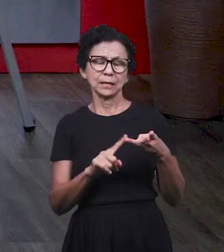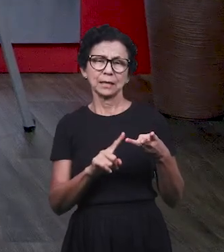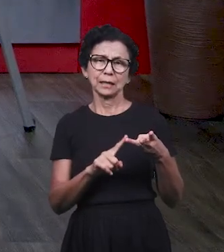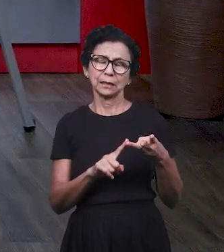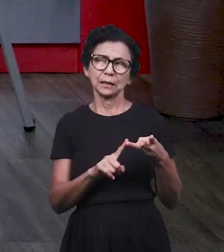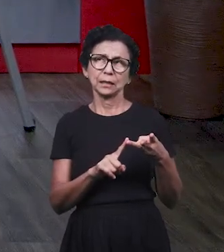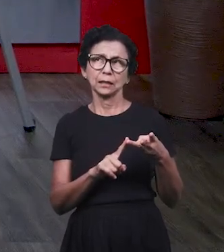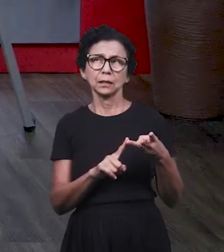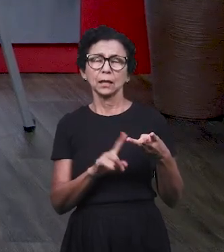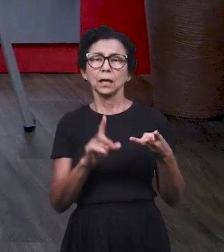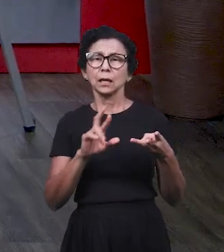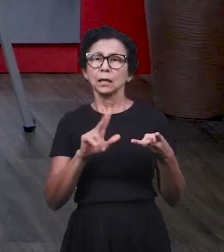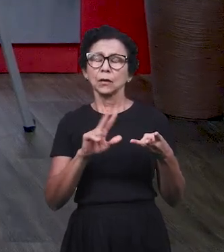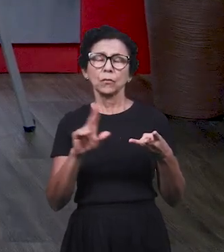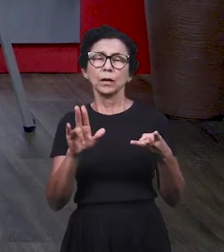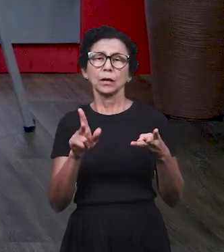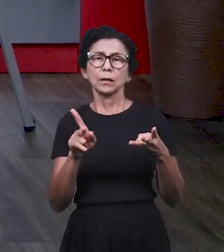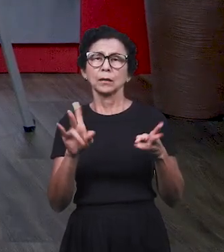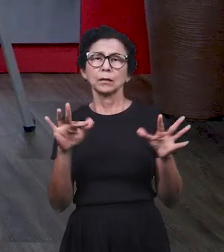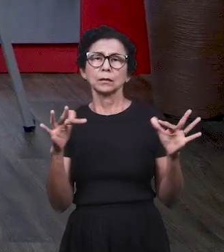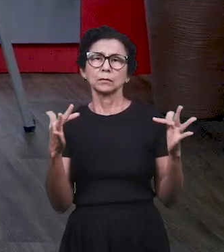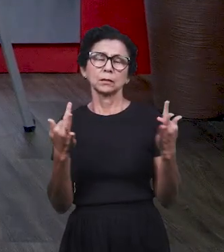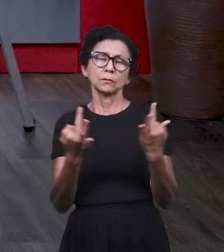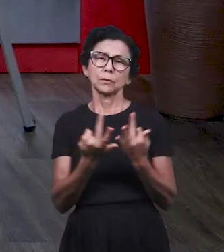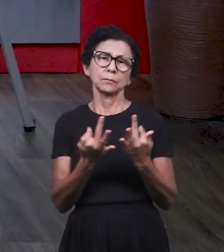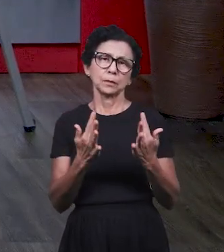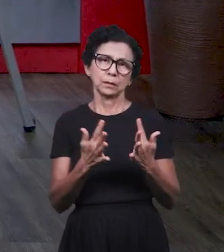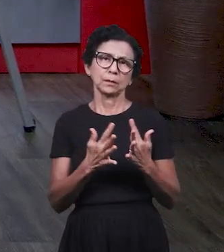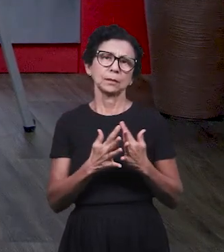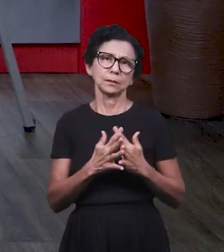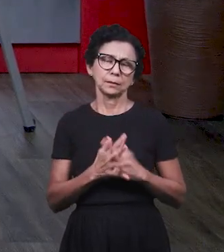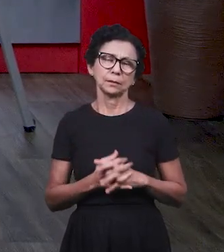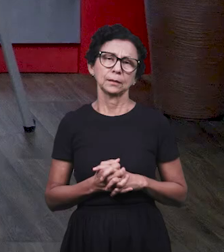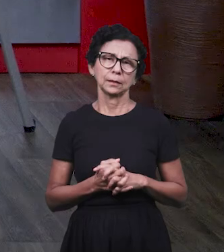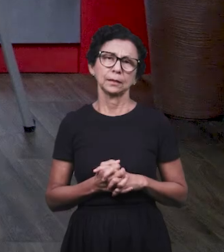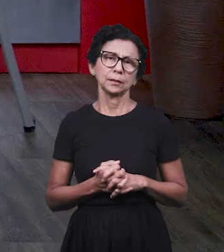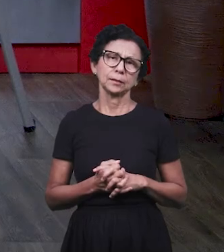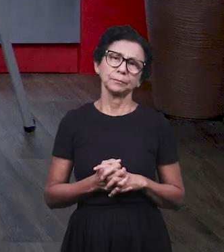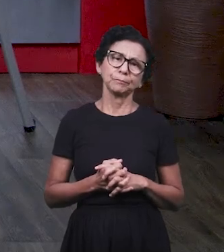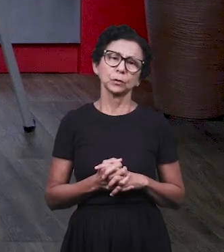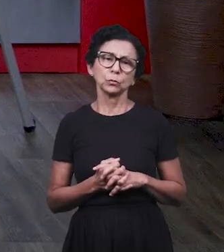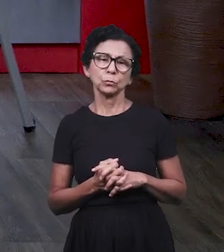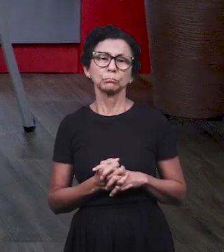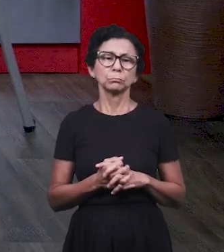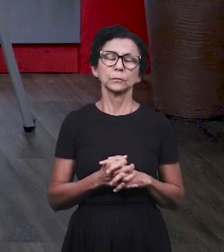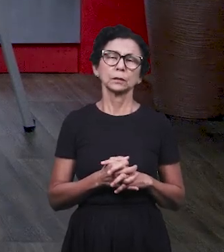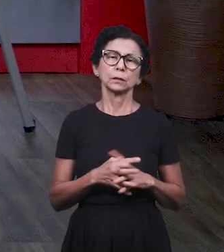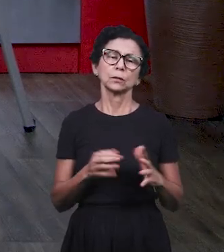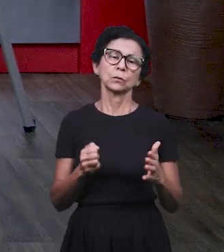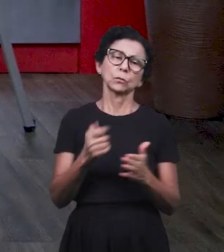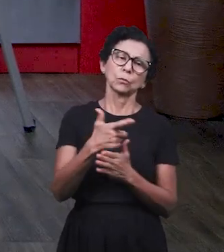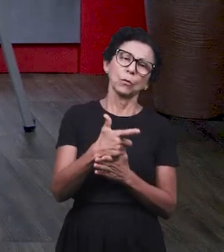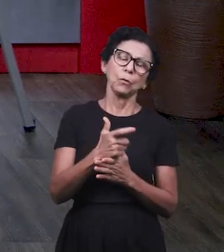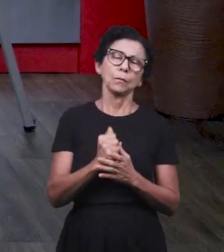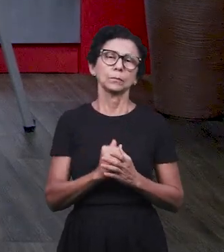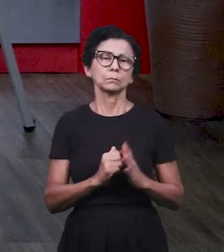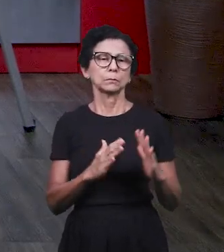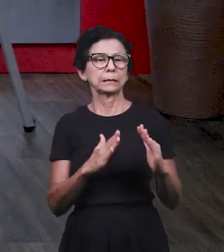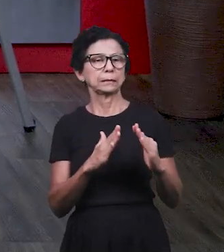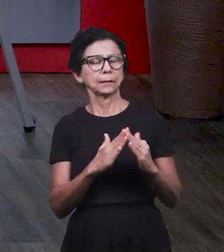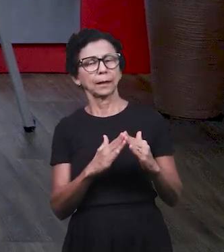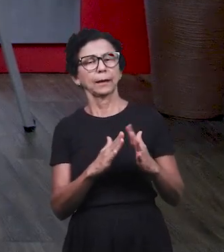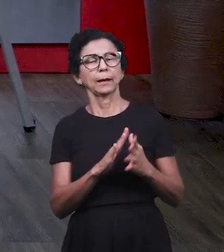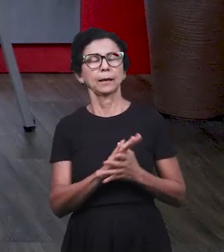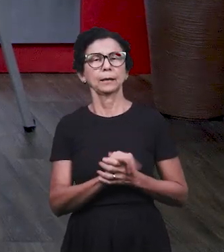a pessoa, quando ela faz esta escolha, quando adquire um bem, quando adquire um imóvel e